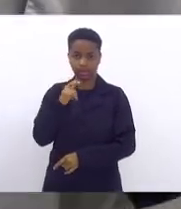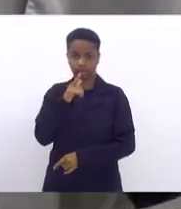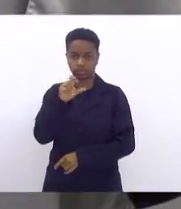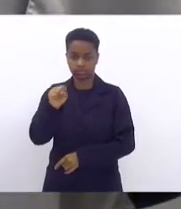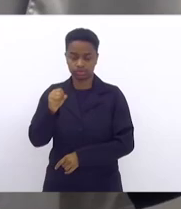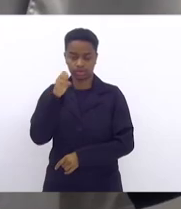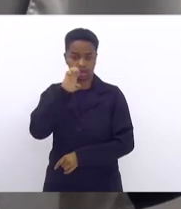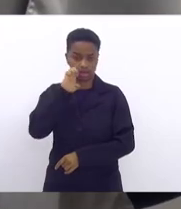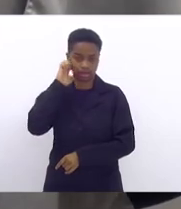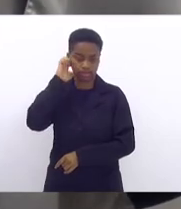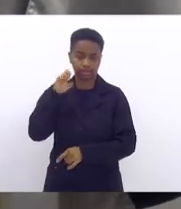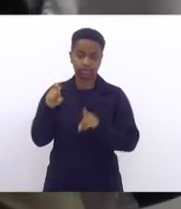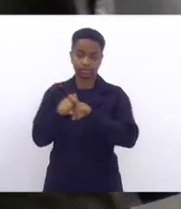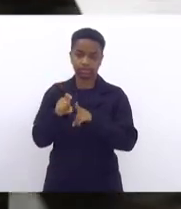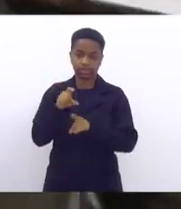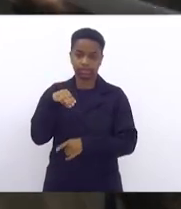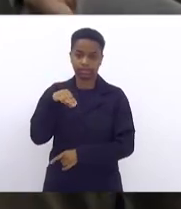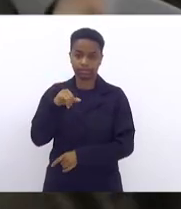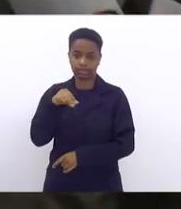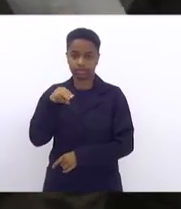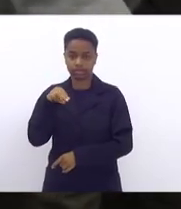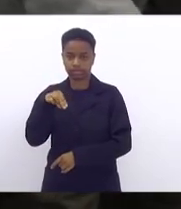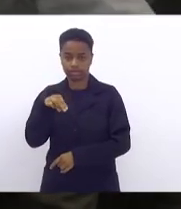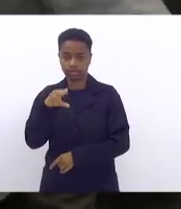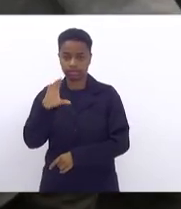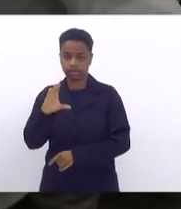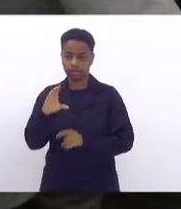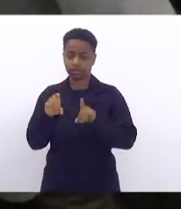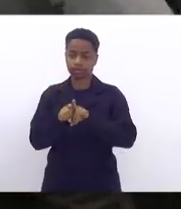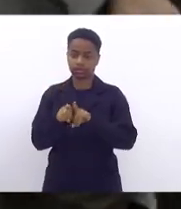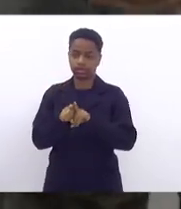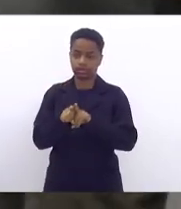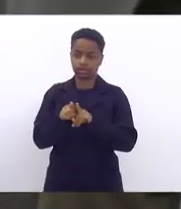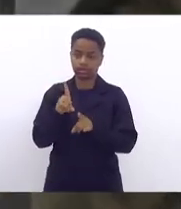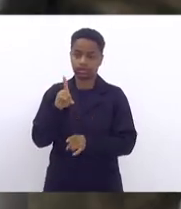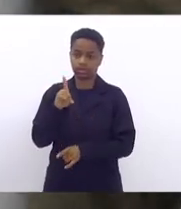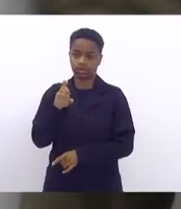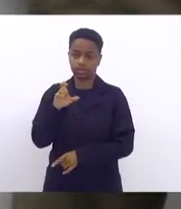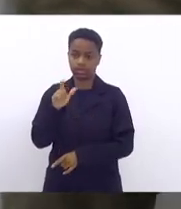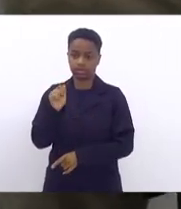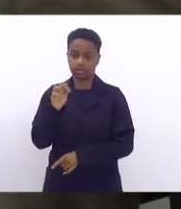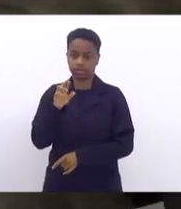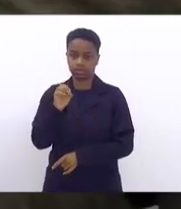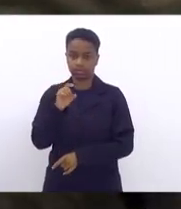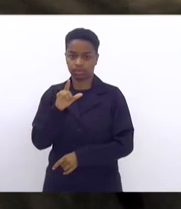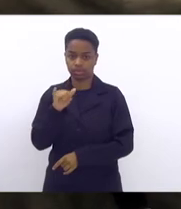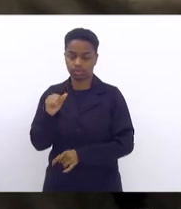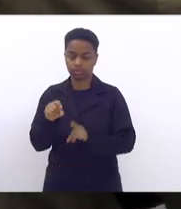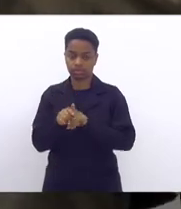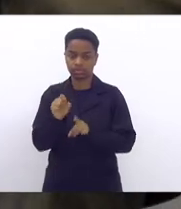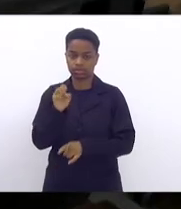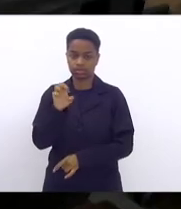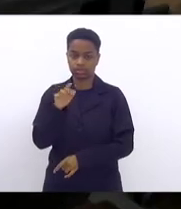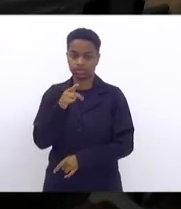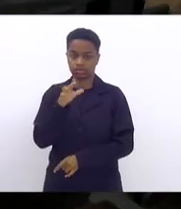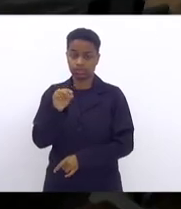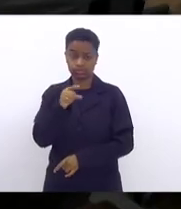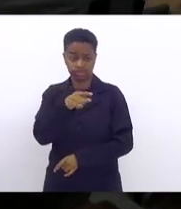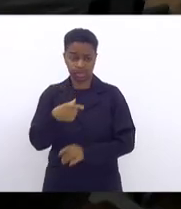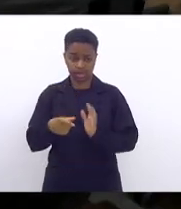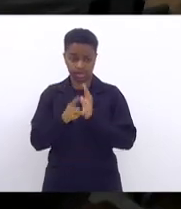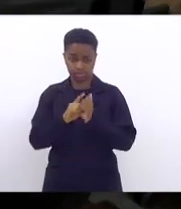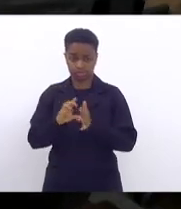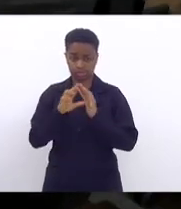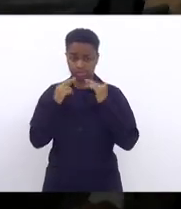Élica, deputado Carlos Mink, deputado De Laroli, presidente, deputado Cozolino, deputado doutor Serginho. De uma reunião tão importante com o presidente